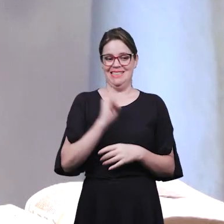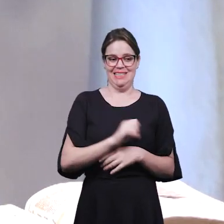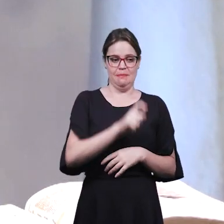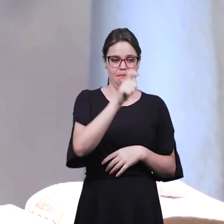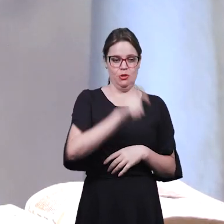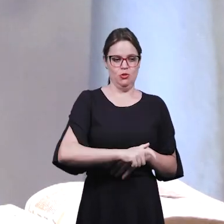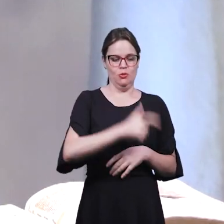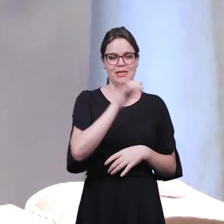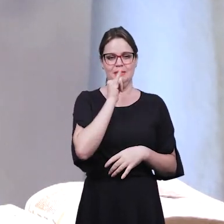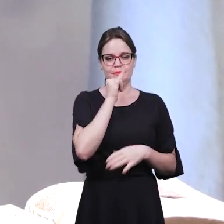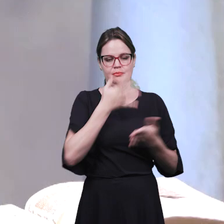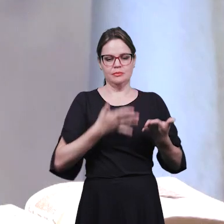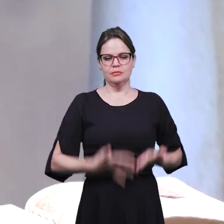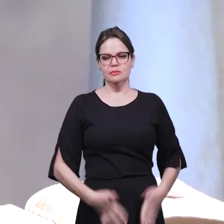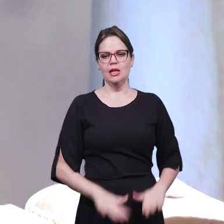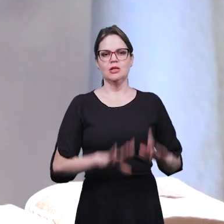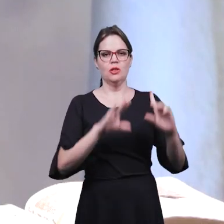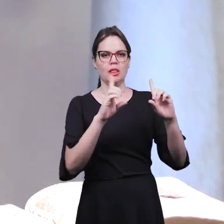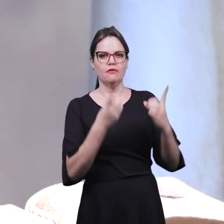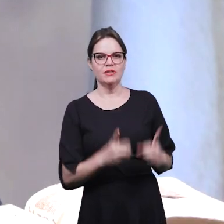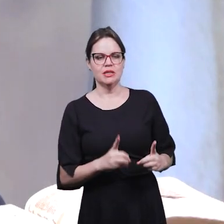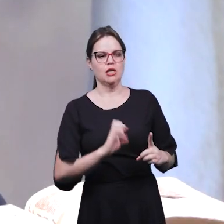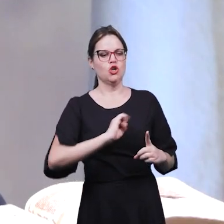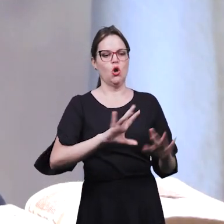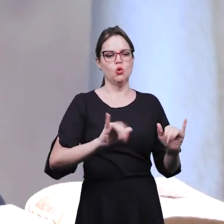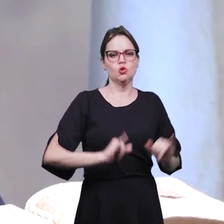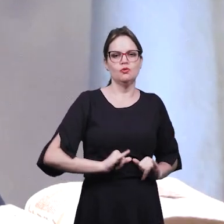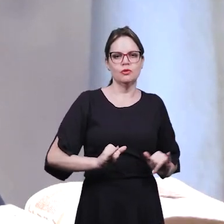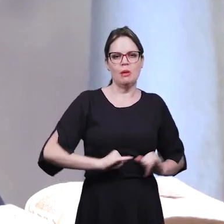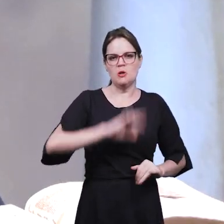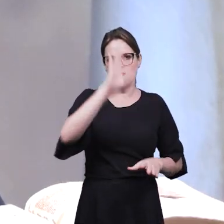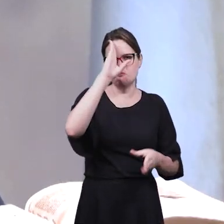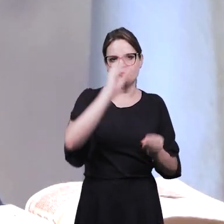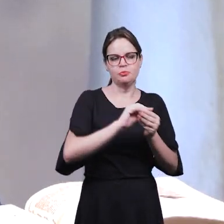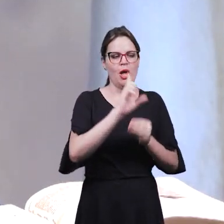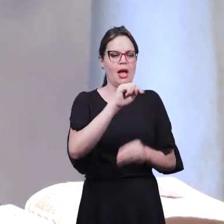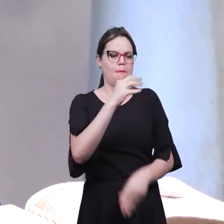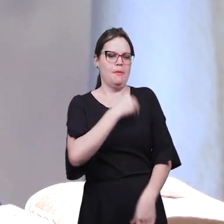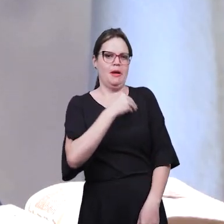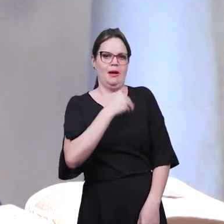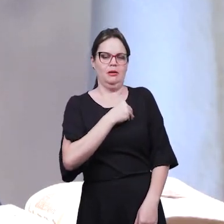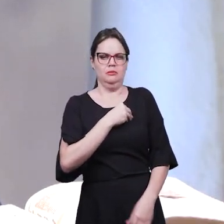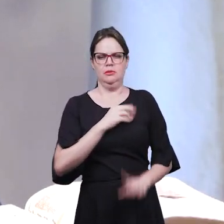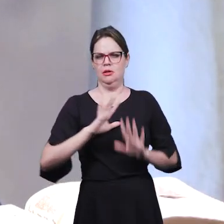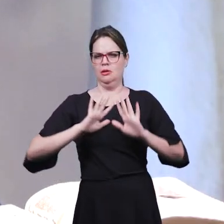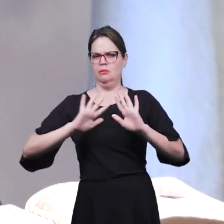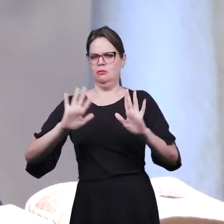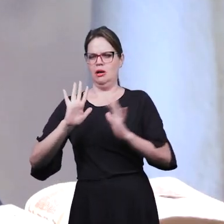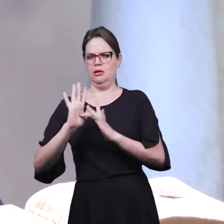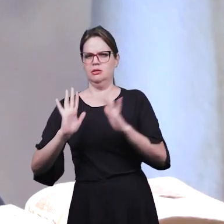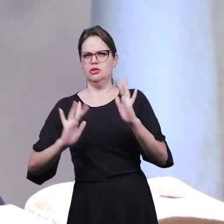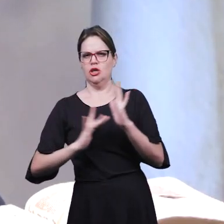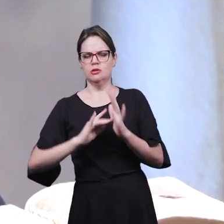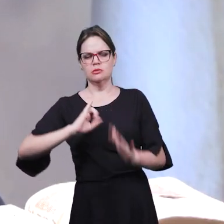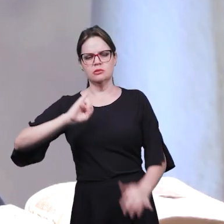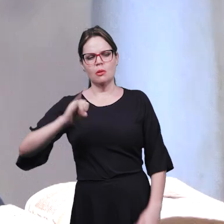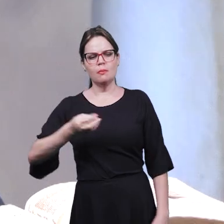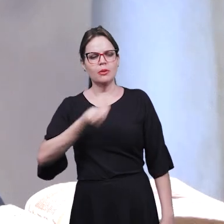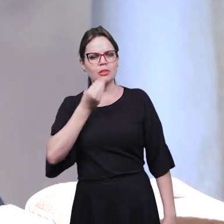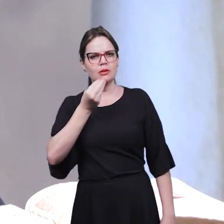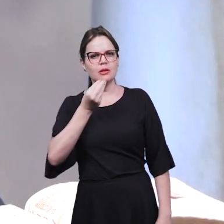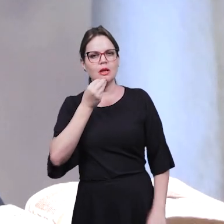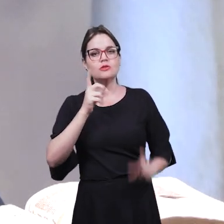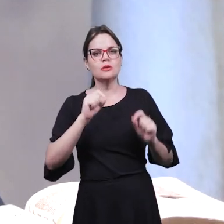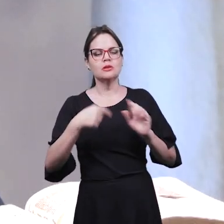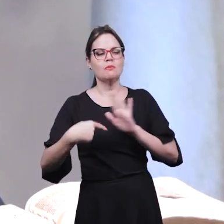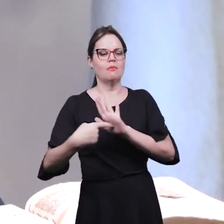né? Jesus usou o sofrimento daquele homem para falar sobre a fé, com oportunidade de Deus operar na